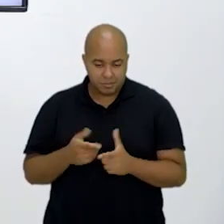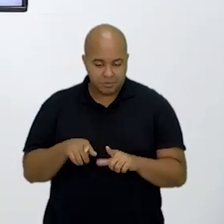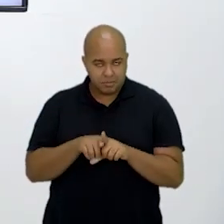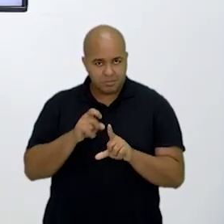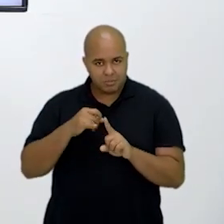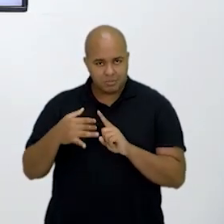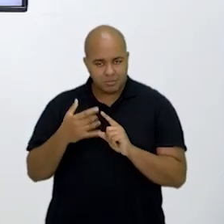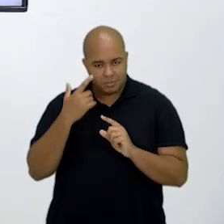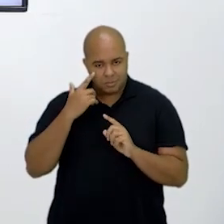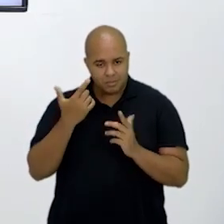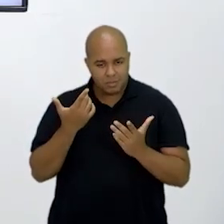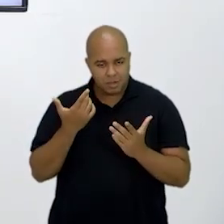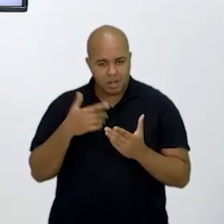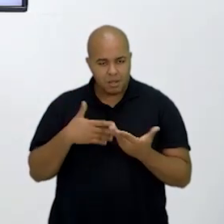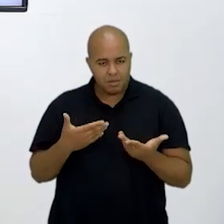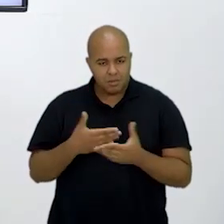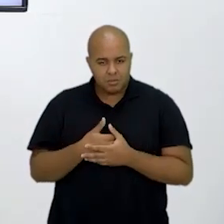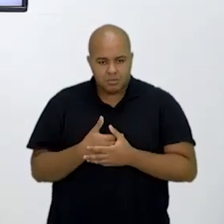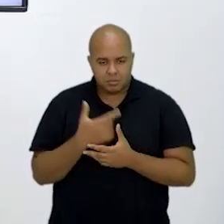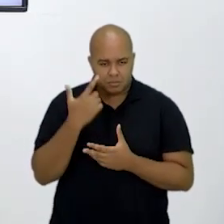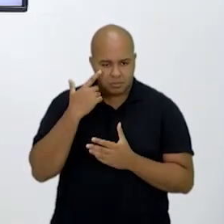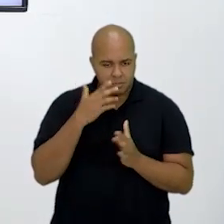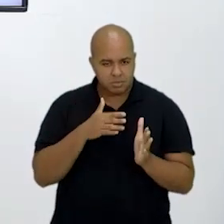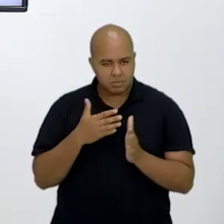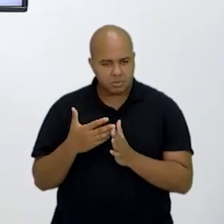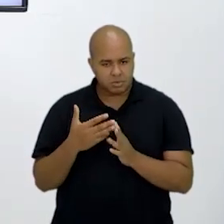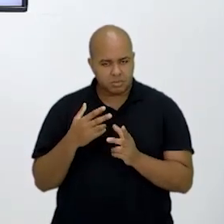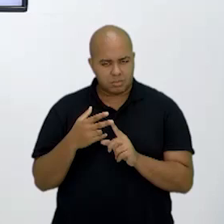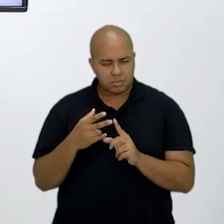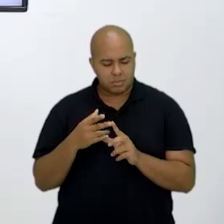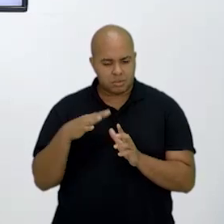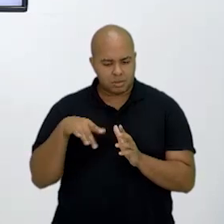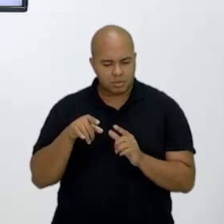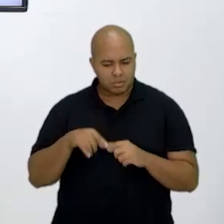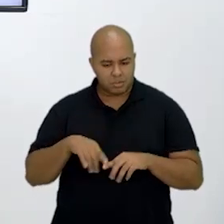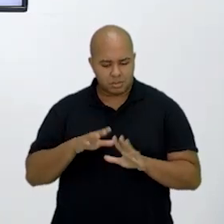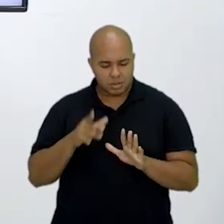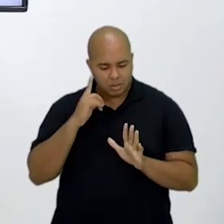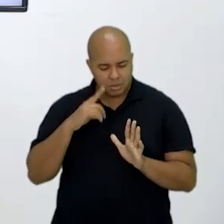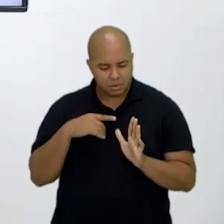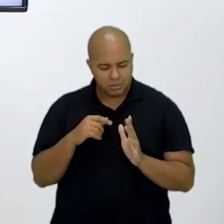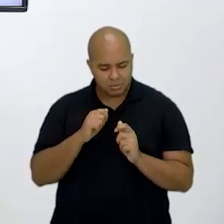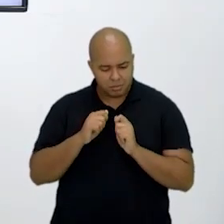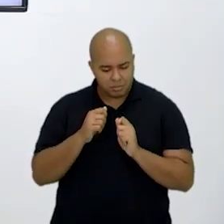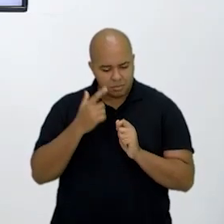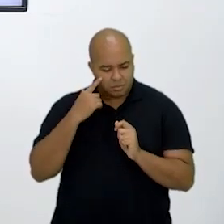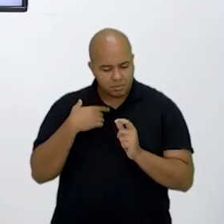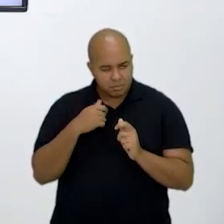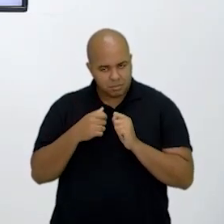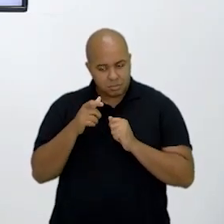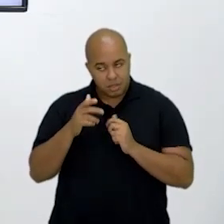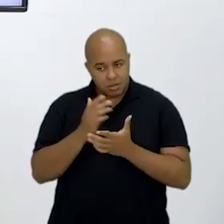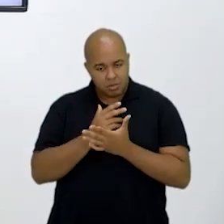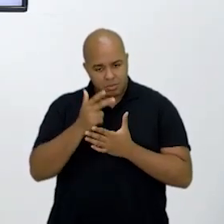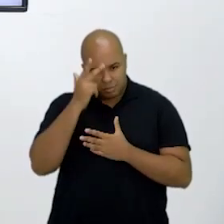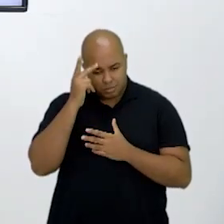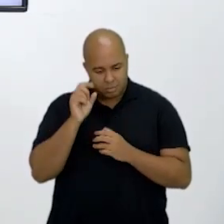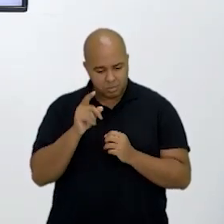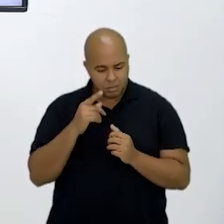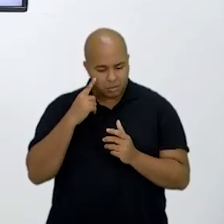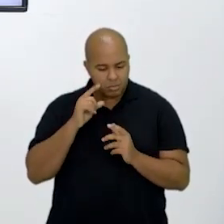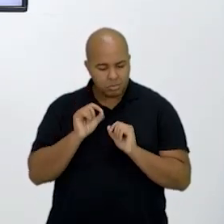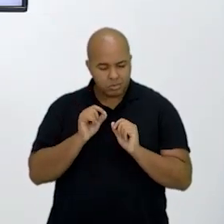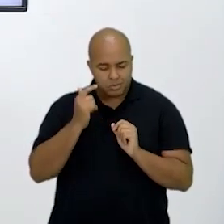também sociais jóia então agora a gente vai ouvir a segunda parte já com os entrevistadores entrevistando algumas pessoinhas